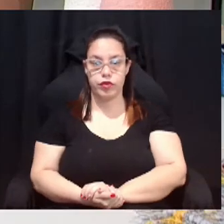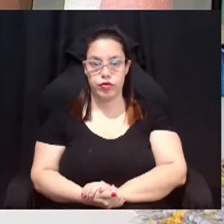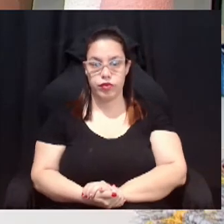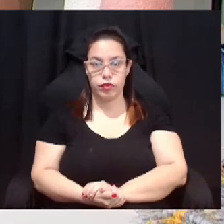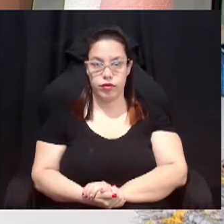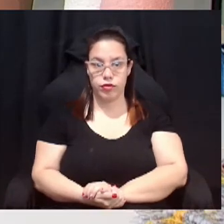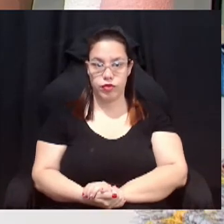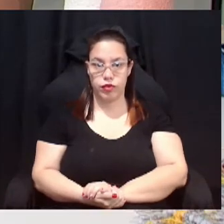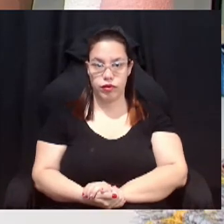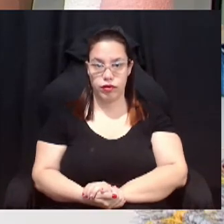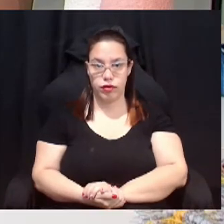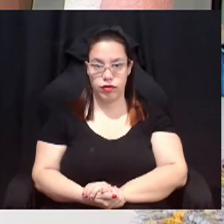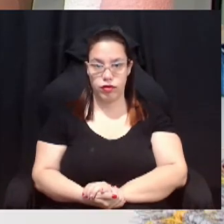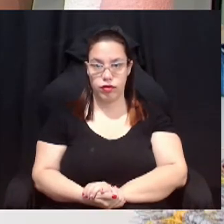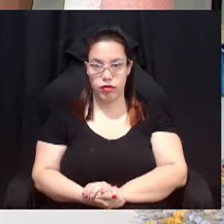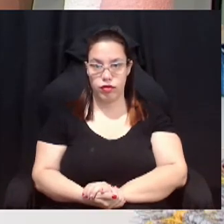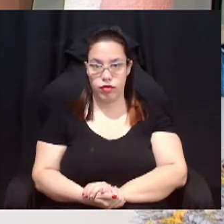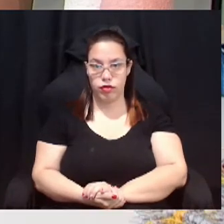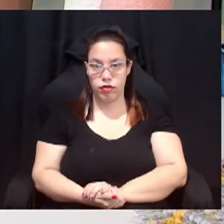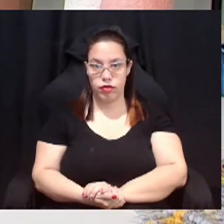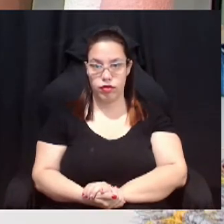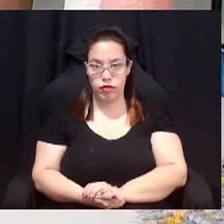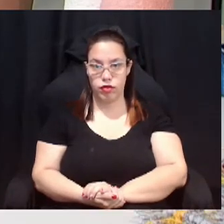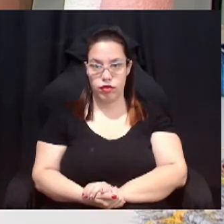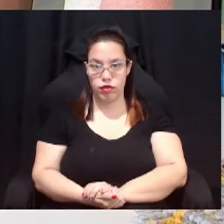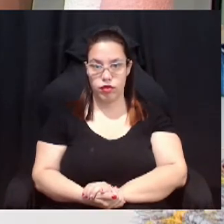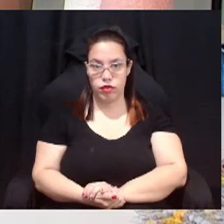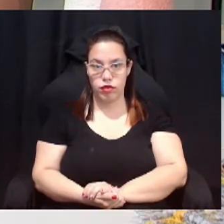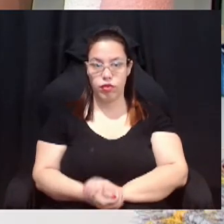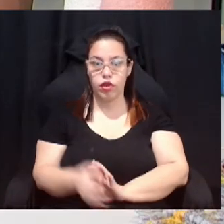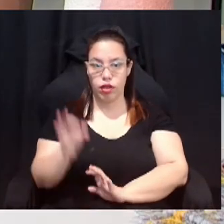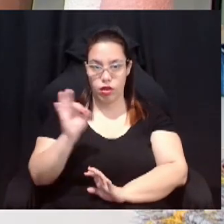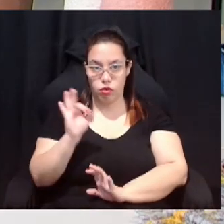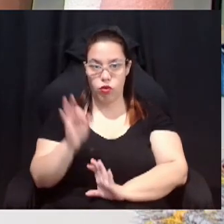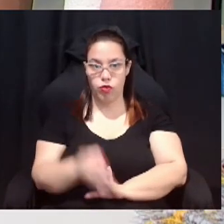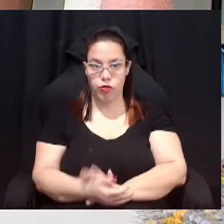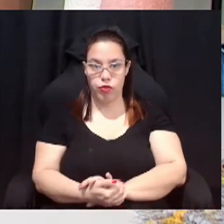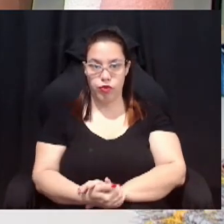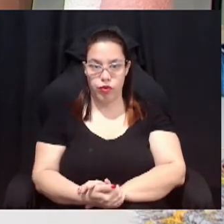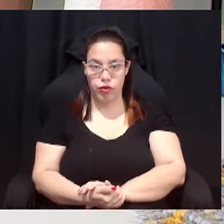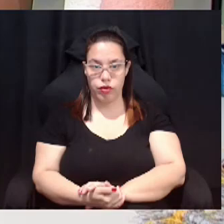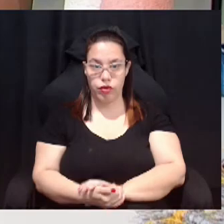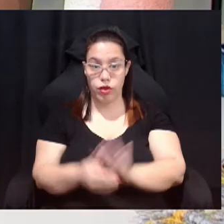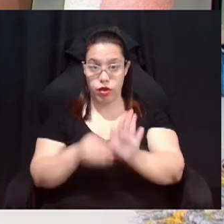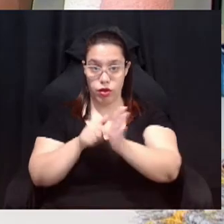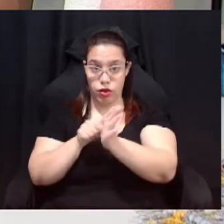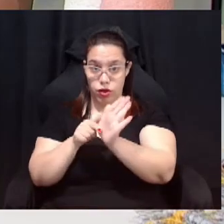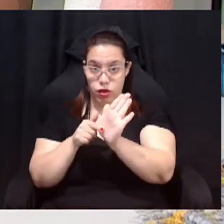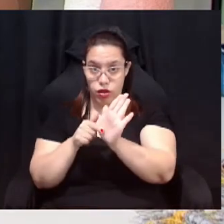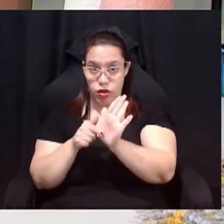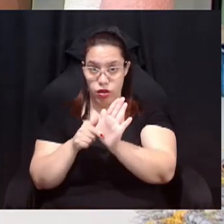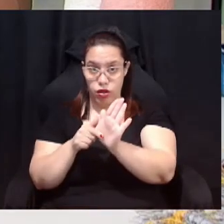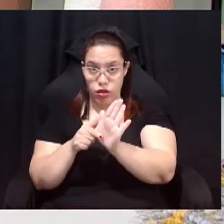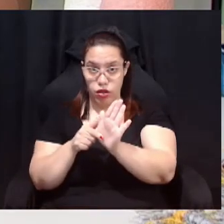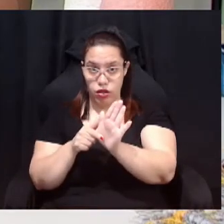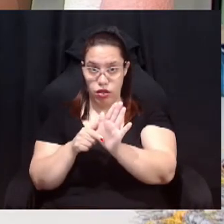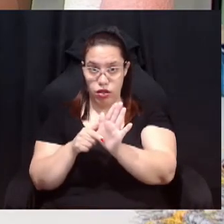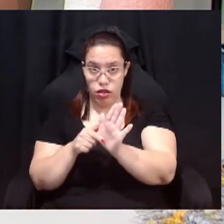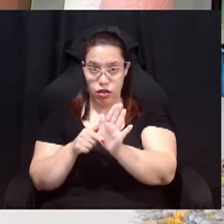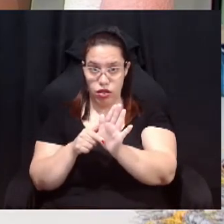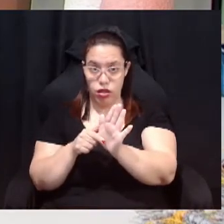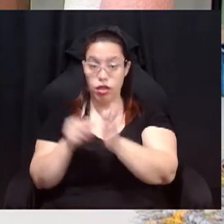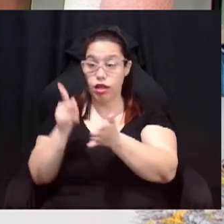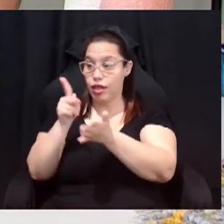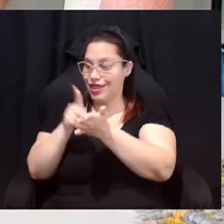posição? Tá, tudo bem, carioca? Tá ótimo. Vou virar um pouquinho mais para você para te ensinar de verdade,